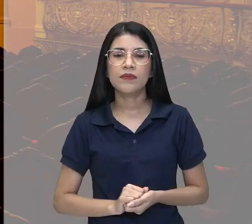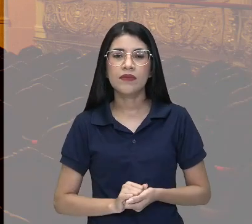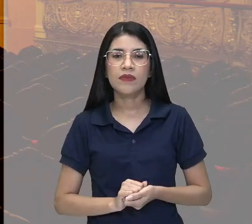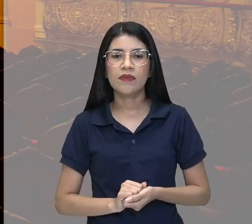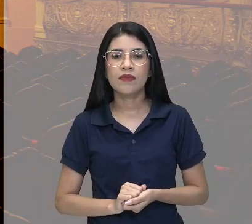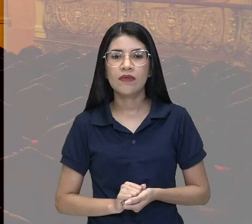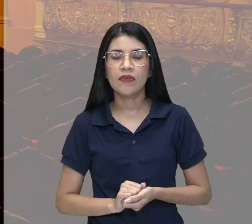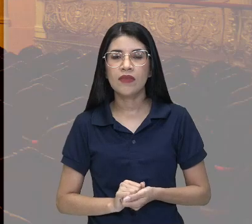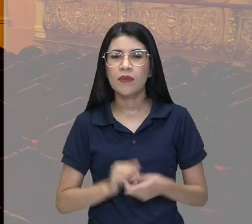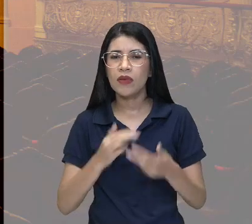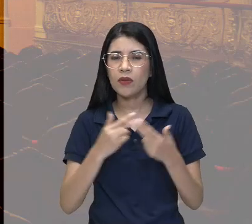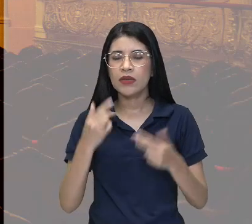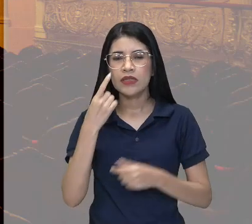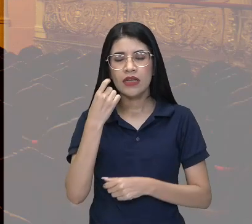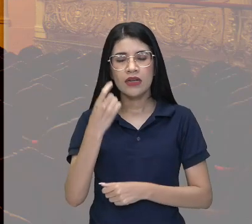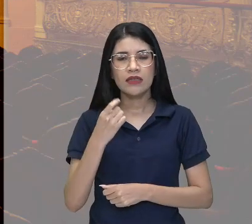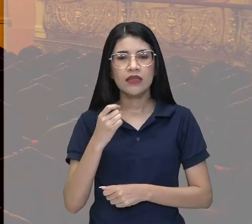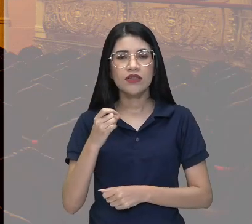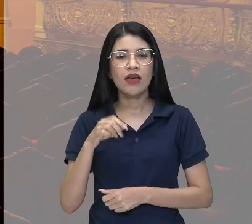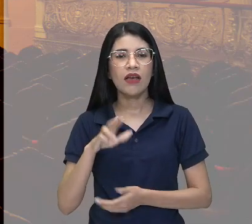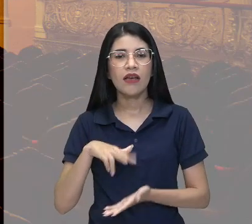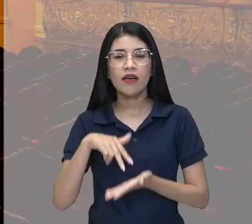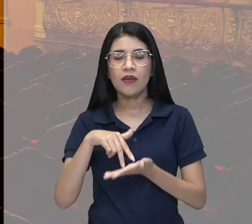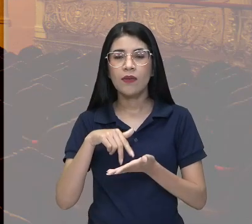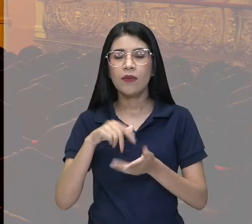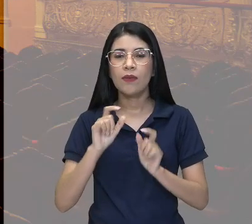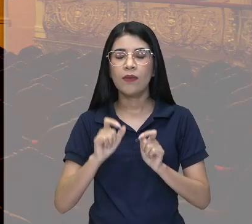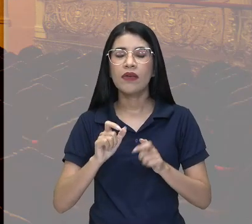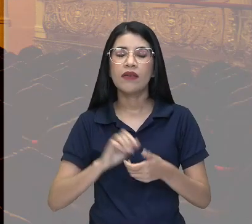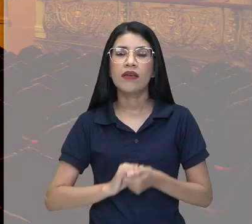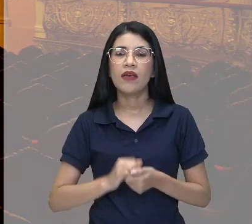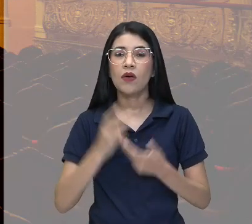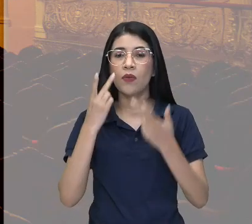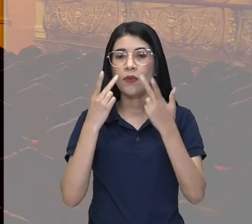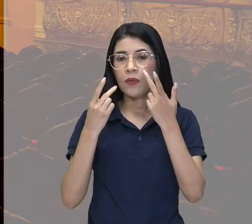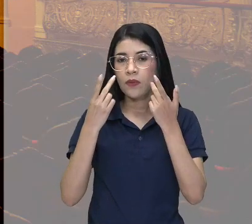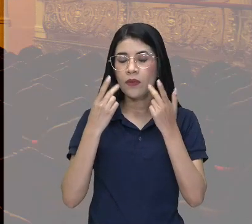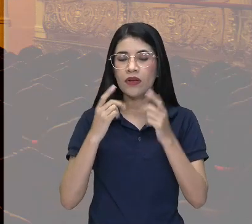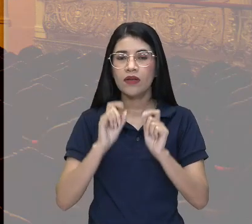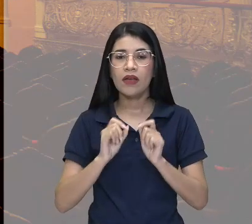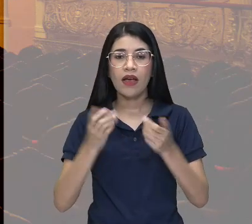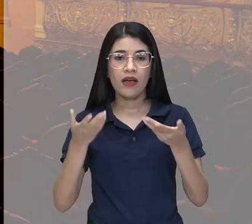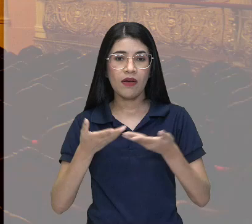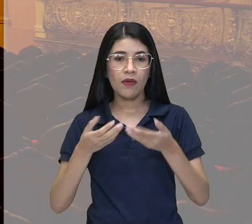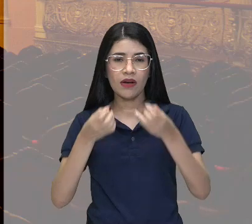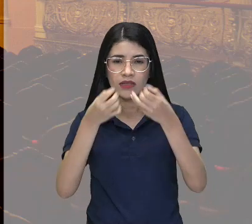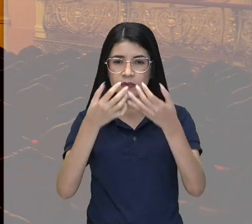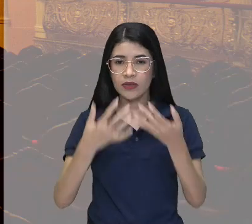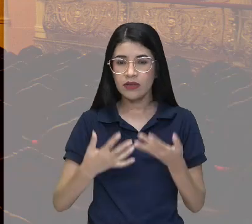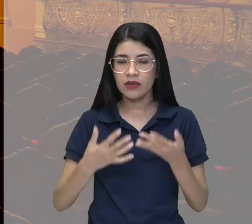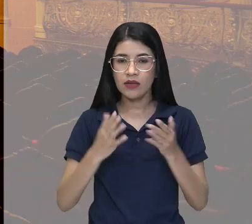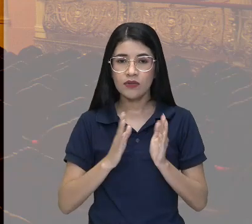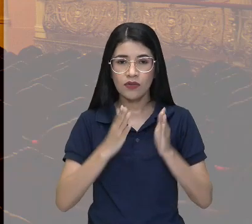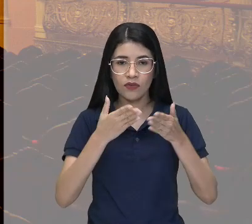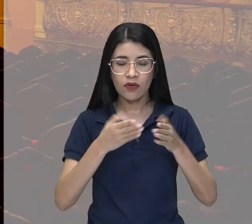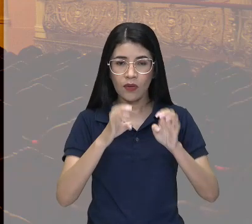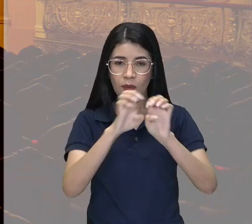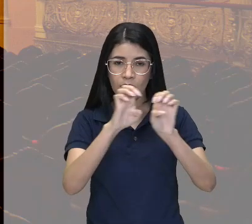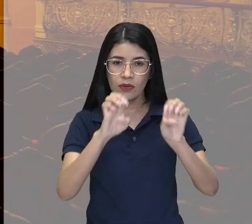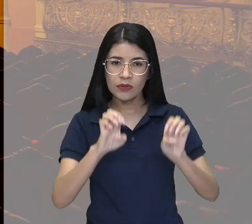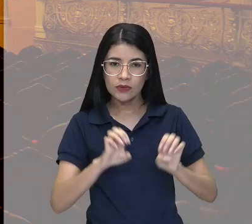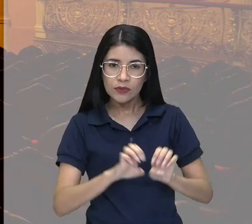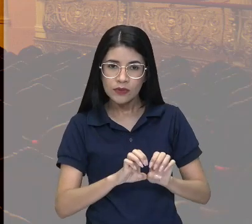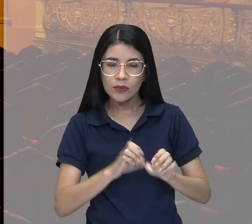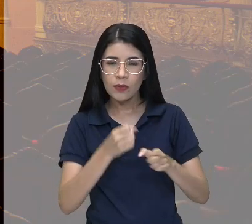algo muito interessante que nós temos aqui, a questão do teatro. O teatro, nós estamos falando agora, nesse momento, sobre a estrutura